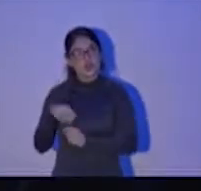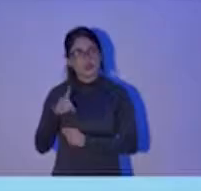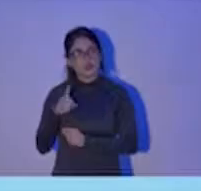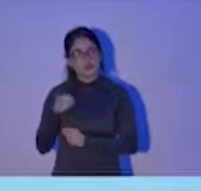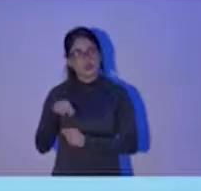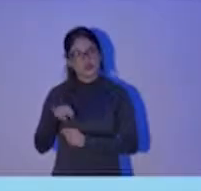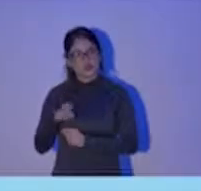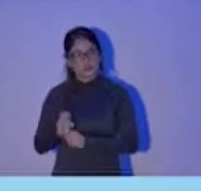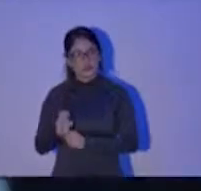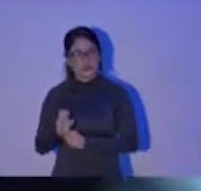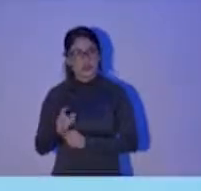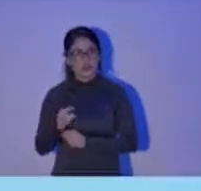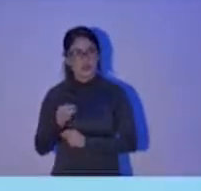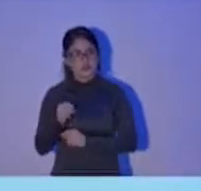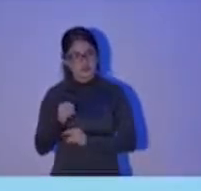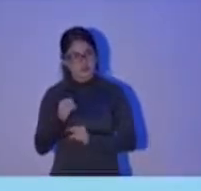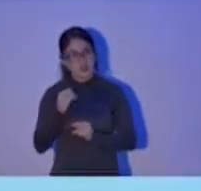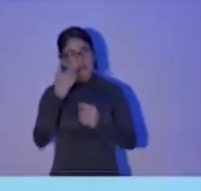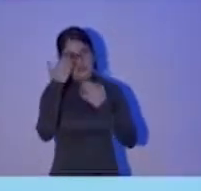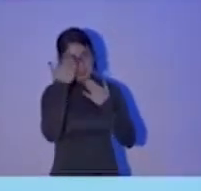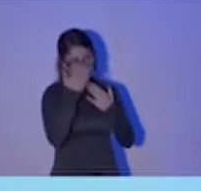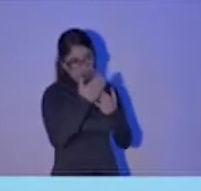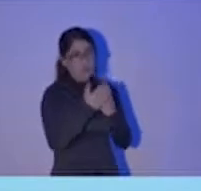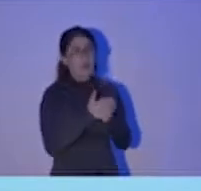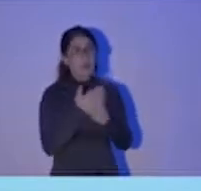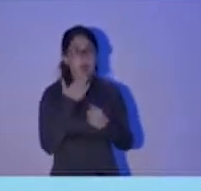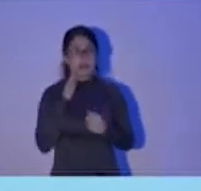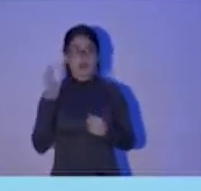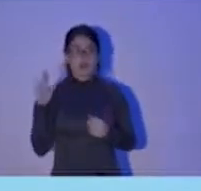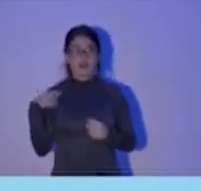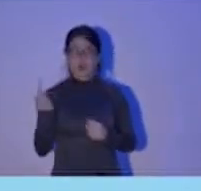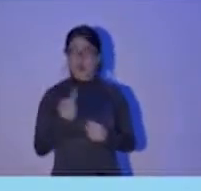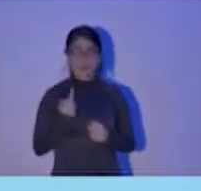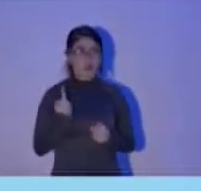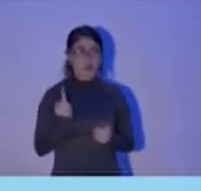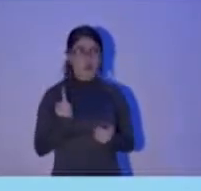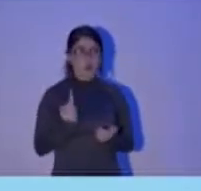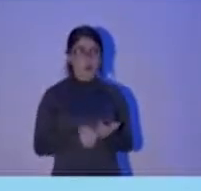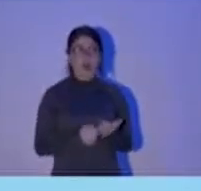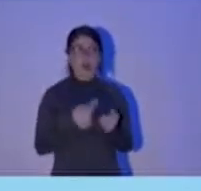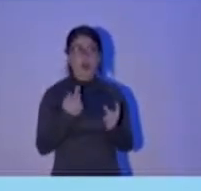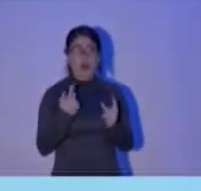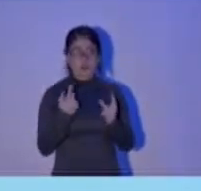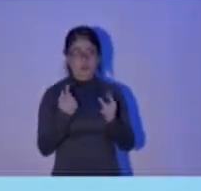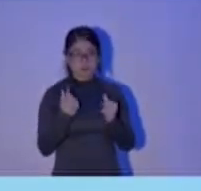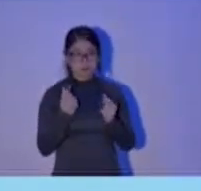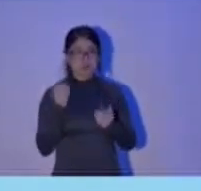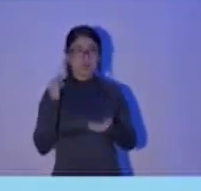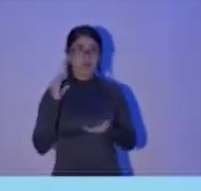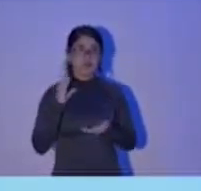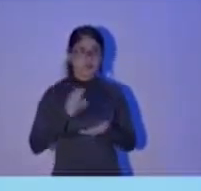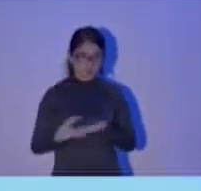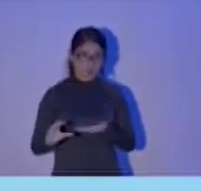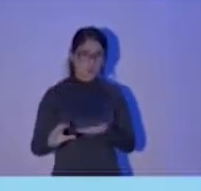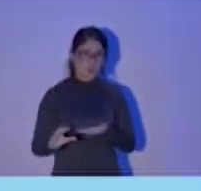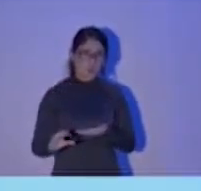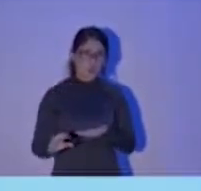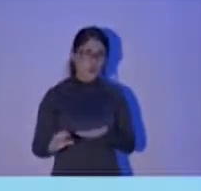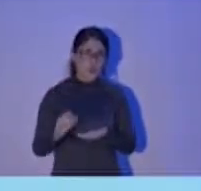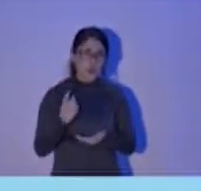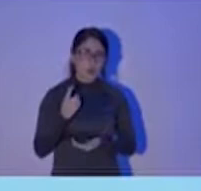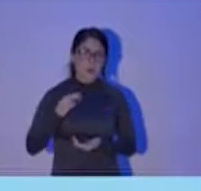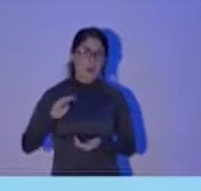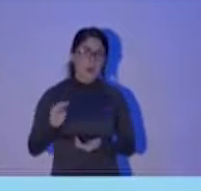agradeço muito, e prometo que nós não combinamos, viu? Quando nós falamos, esse recurso que vem, talvez uma de